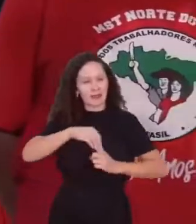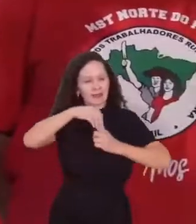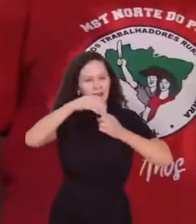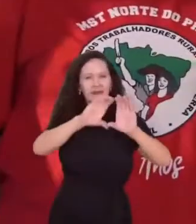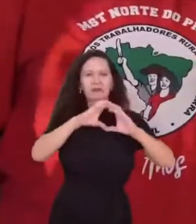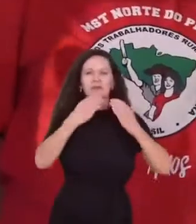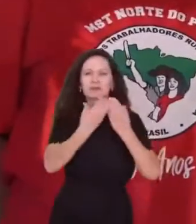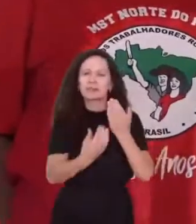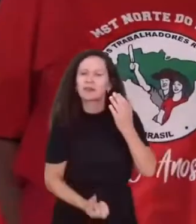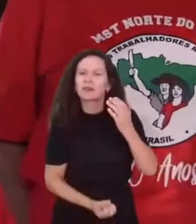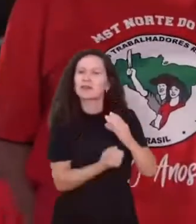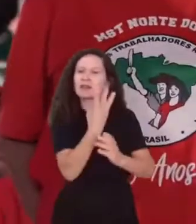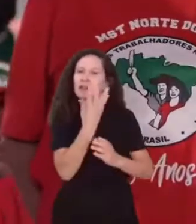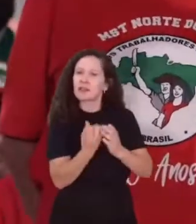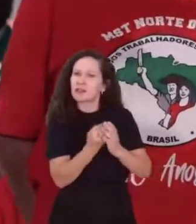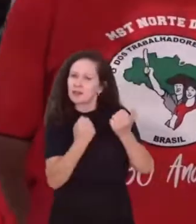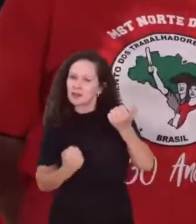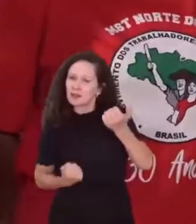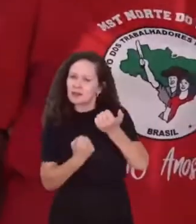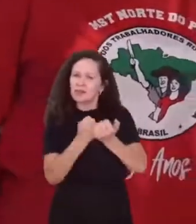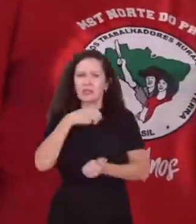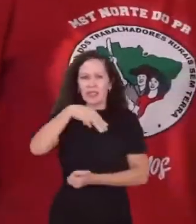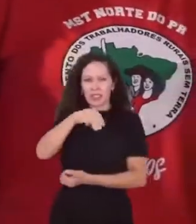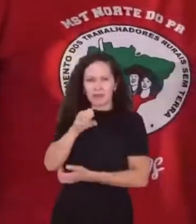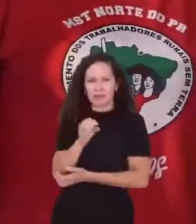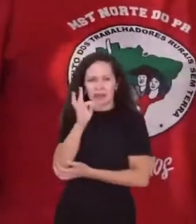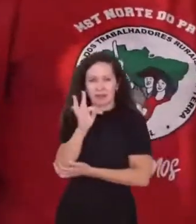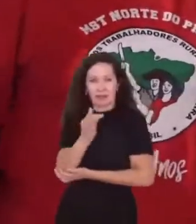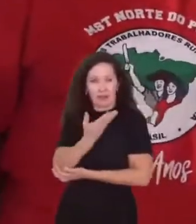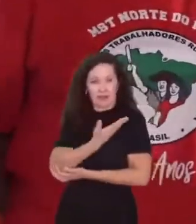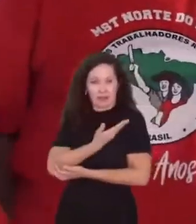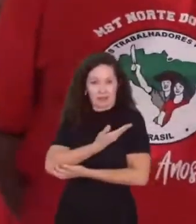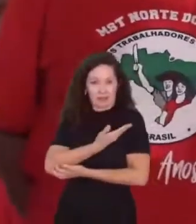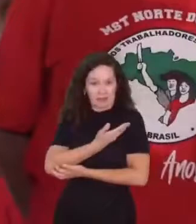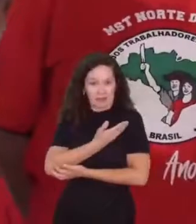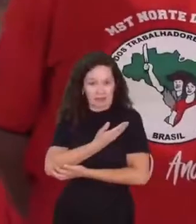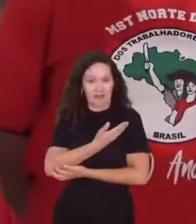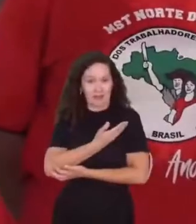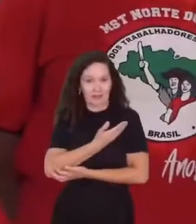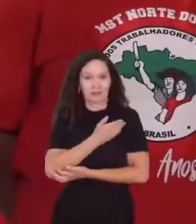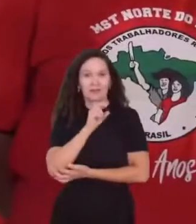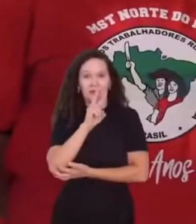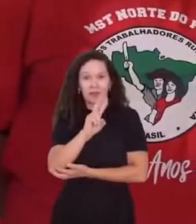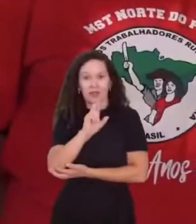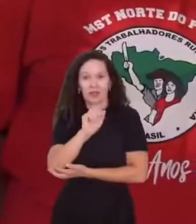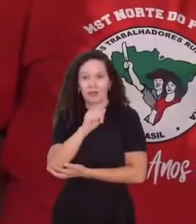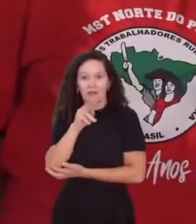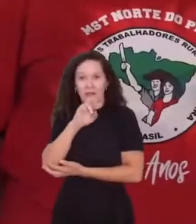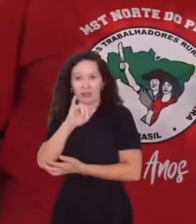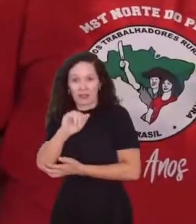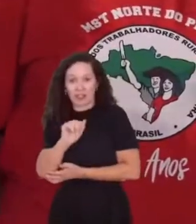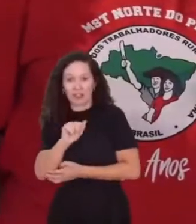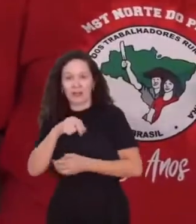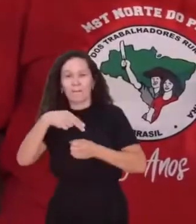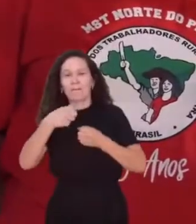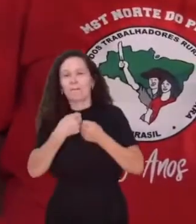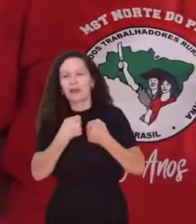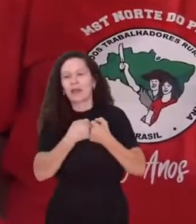do MST, do projeto Amigas do São Jorge, a Valdia, Zona Norte de Londrina. Então, muita saudade nos deixou, mas